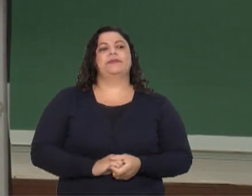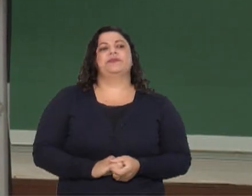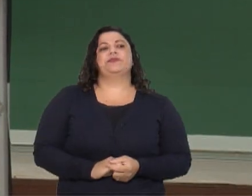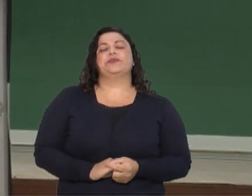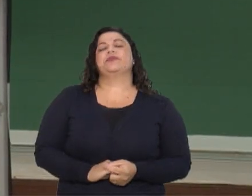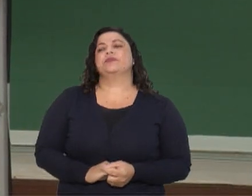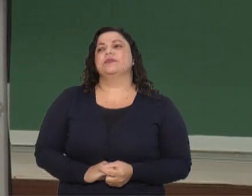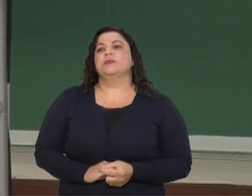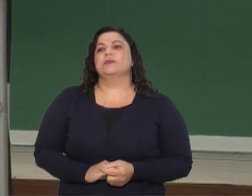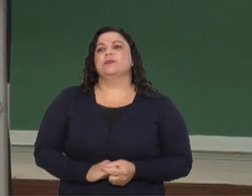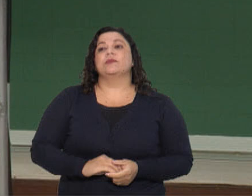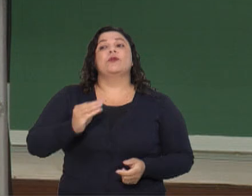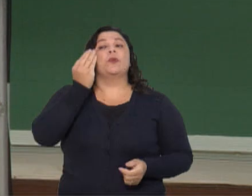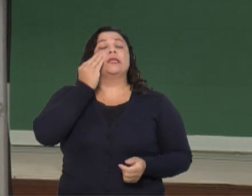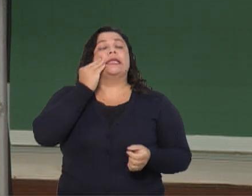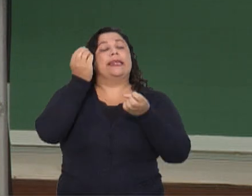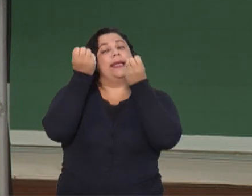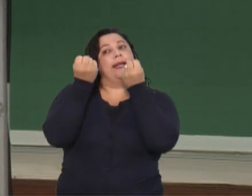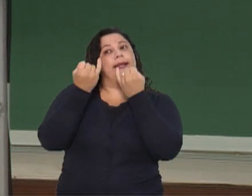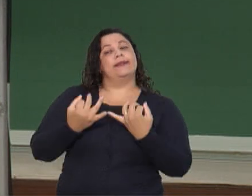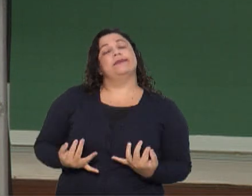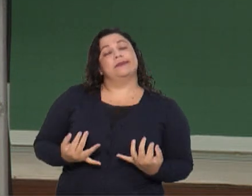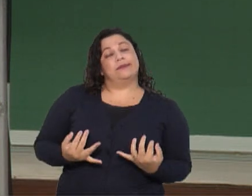Se a gente parar para perceber,